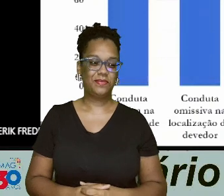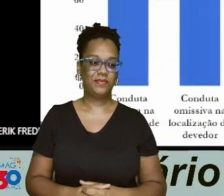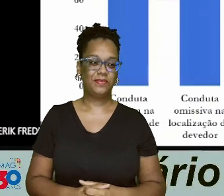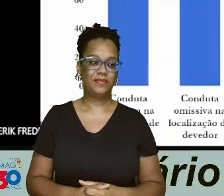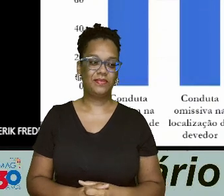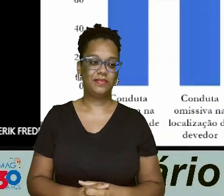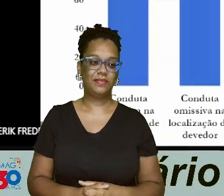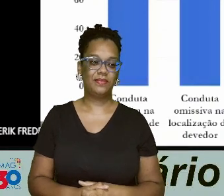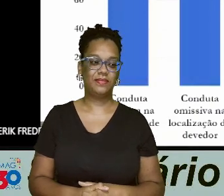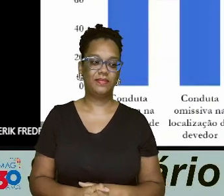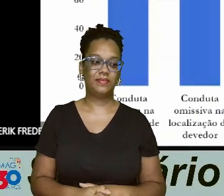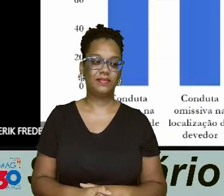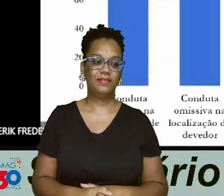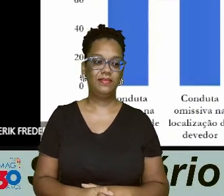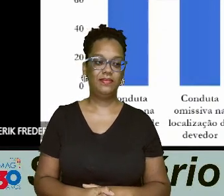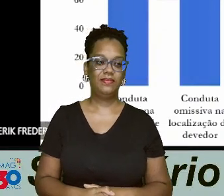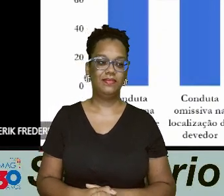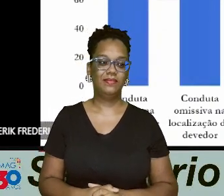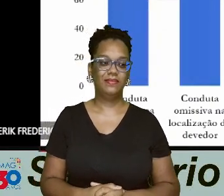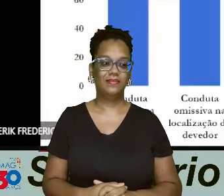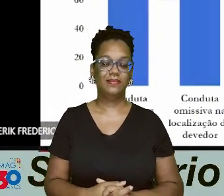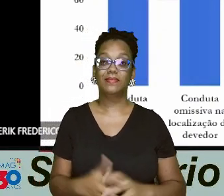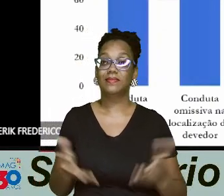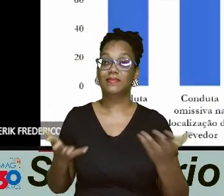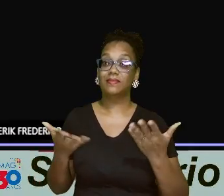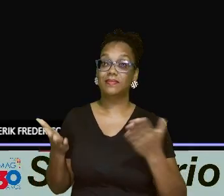Colega Paulo Sarma, agora, né?